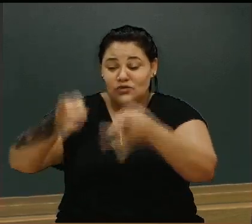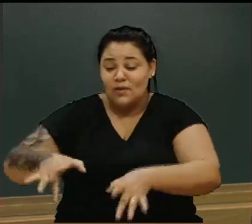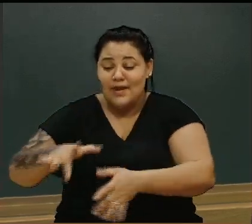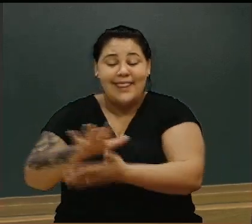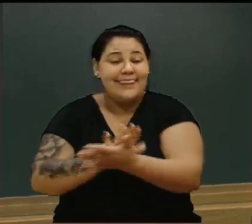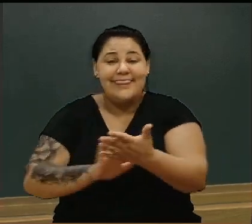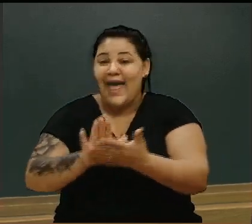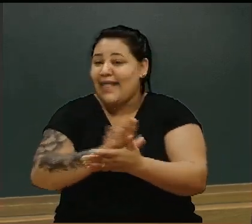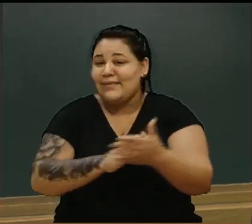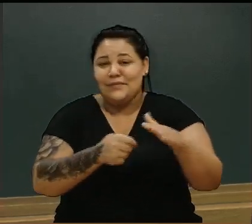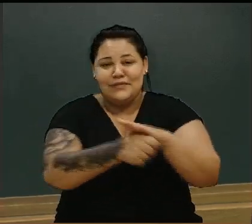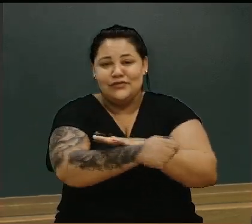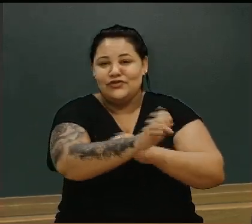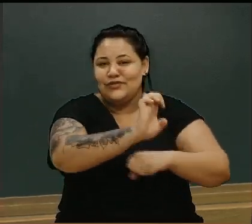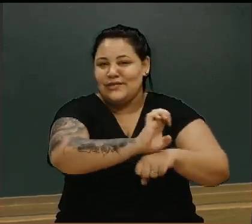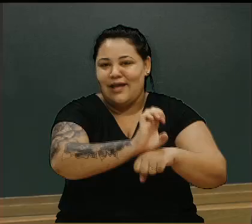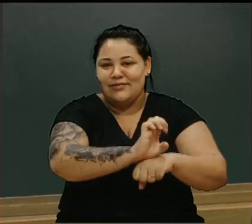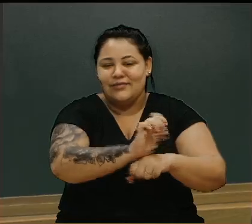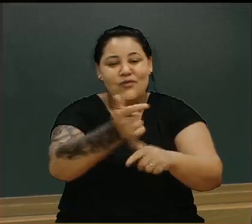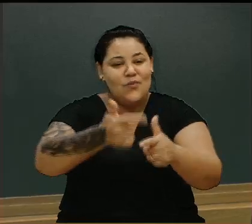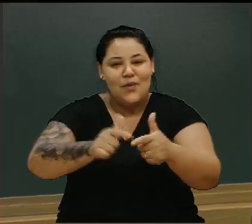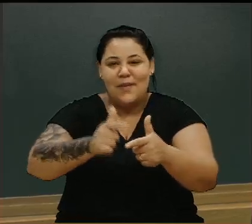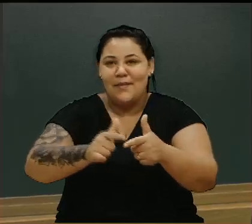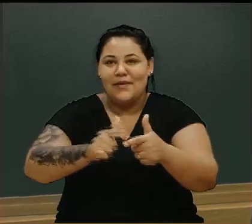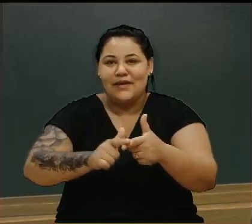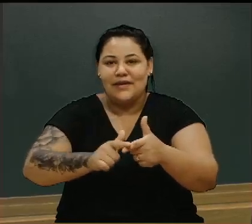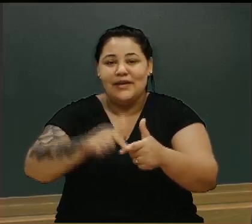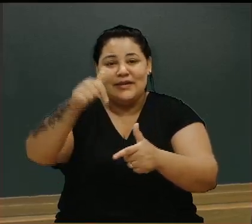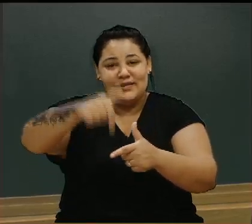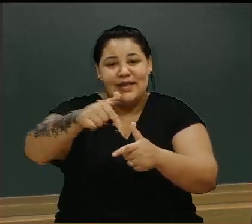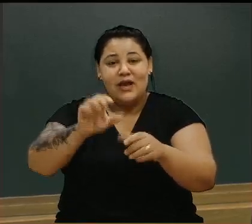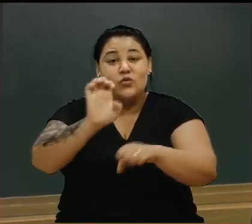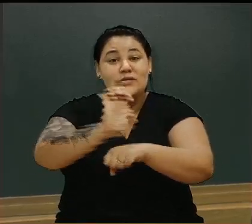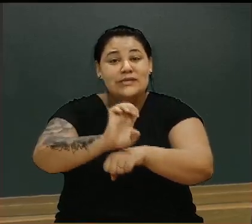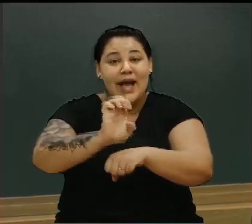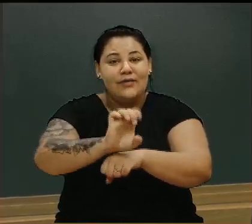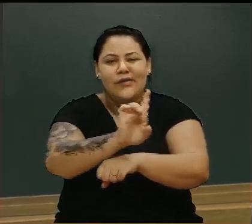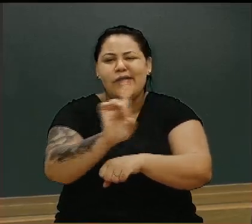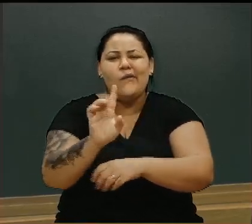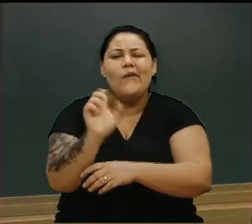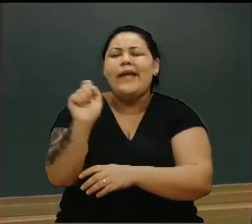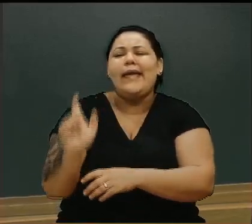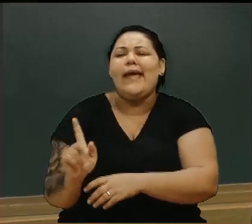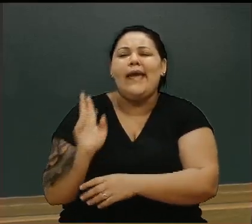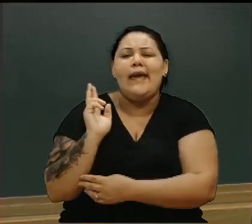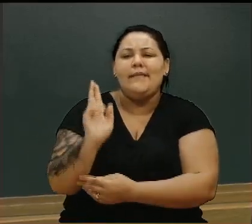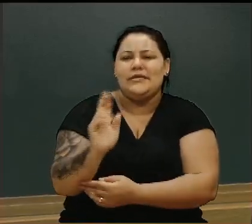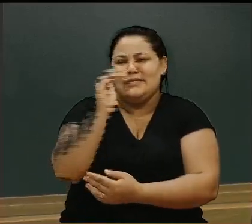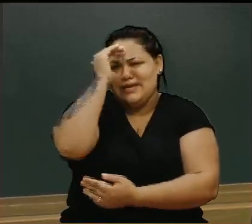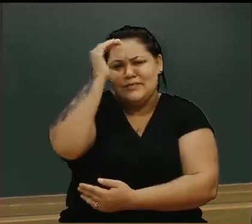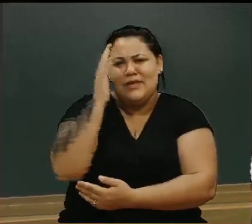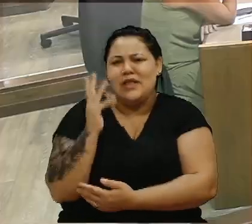investir. Então o problema aqui está na concepção de Estado, não na representação, e a gente respeita a todos. Muito obrigado, presidente.